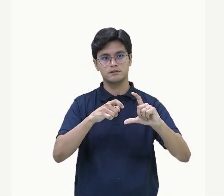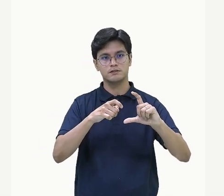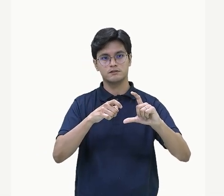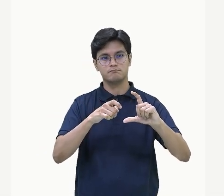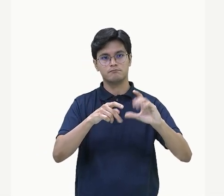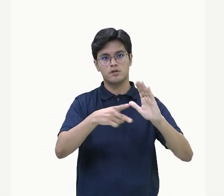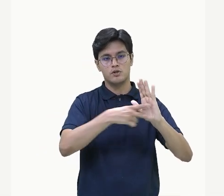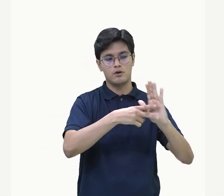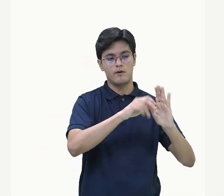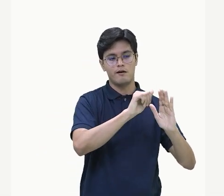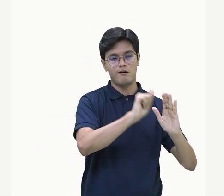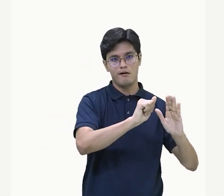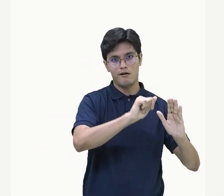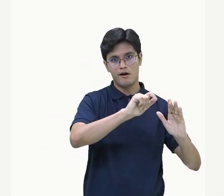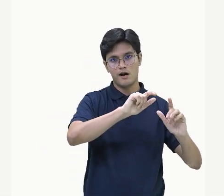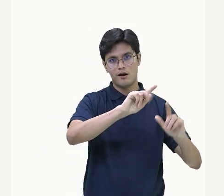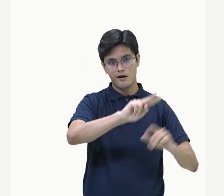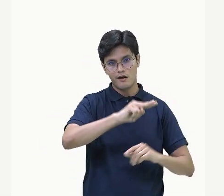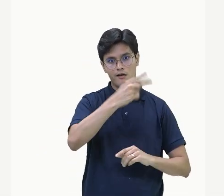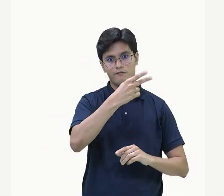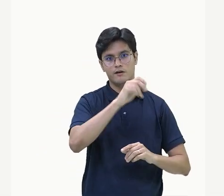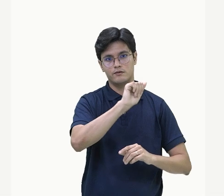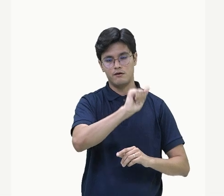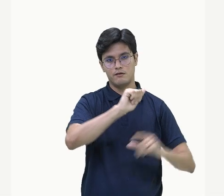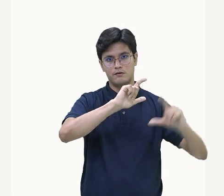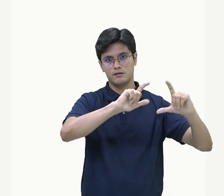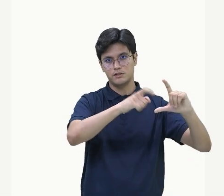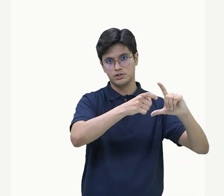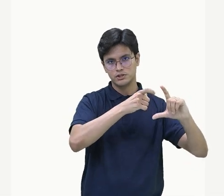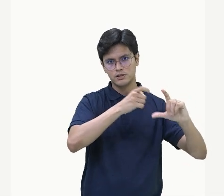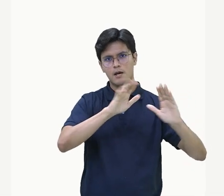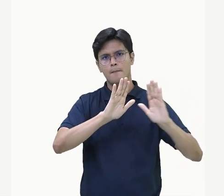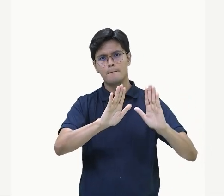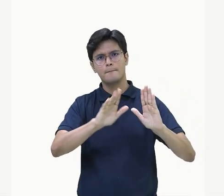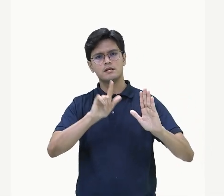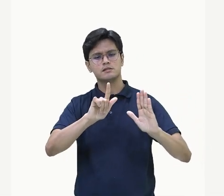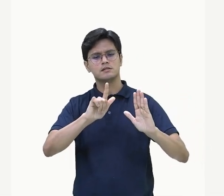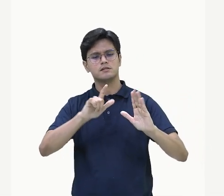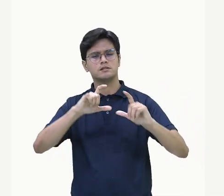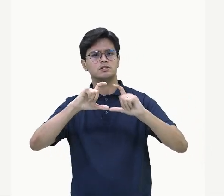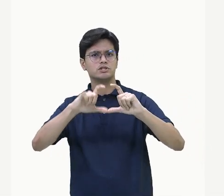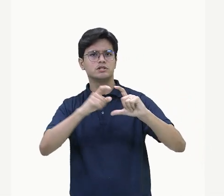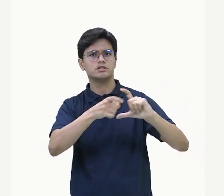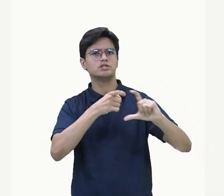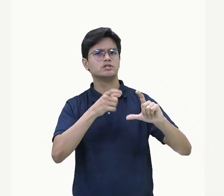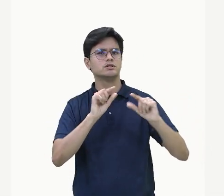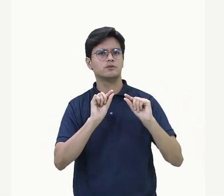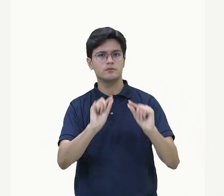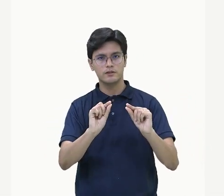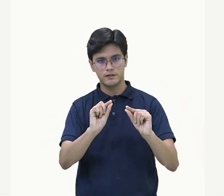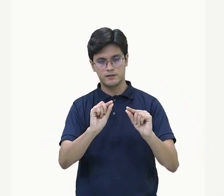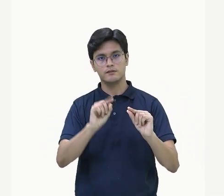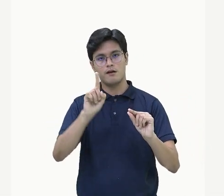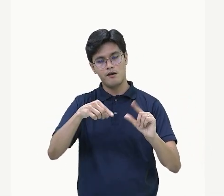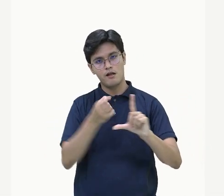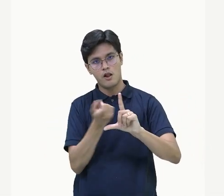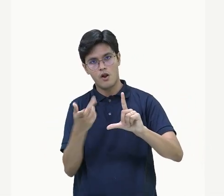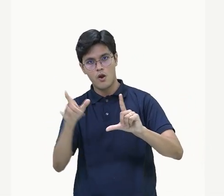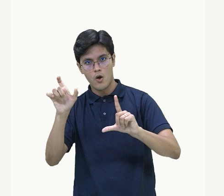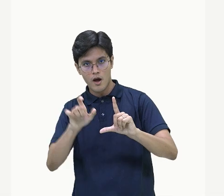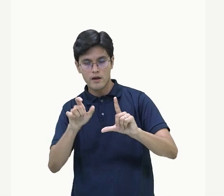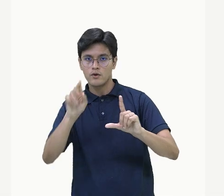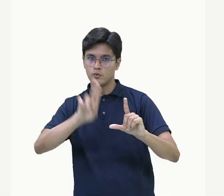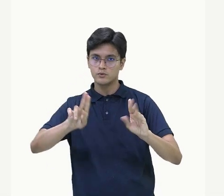de x? G de x é o logaritmo de x na base a. Então, a gente substitui g